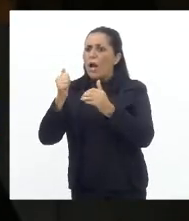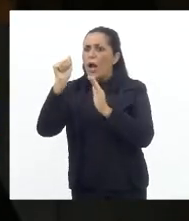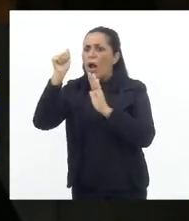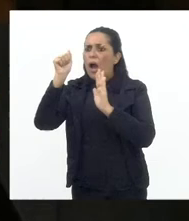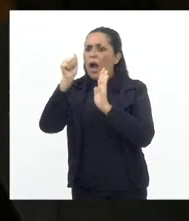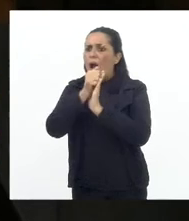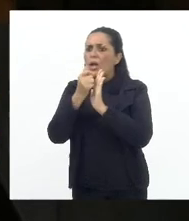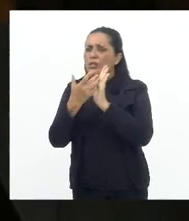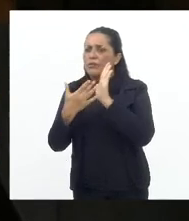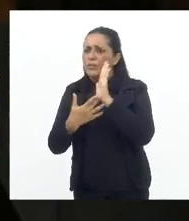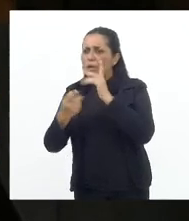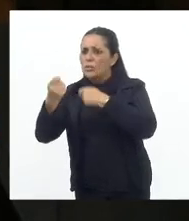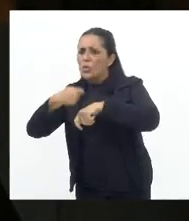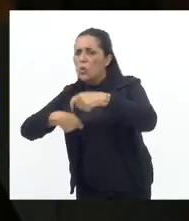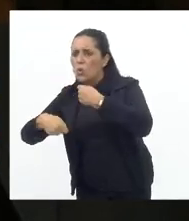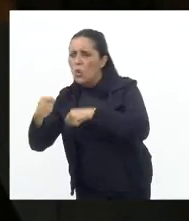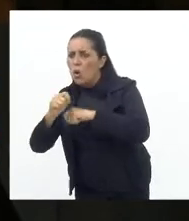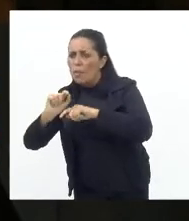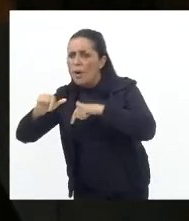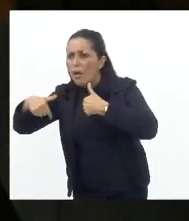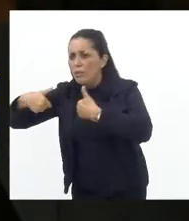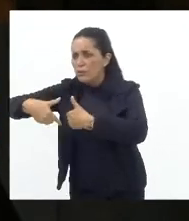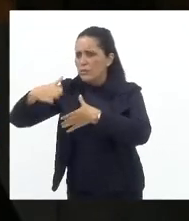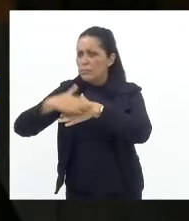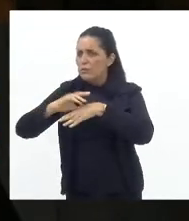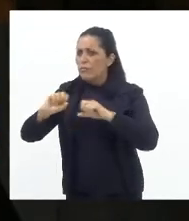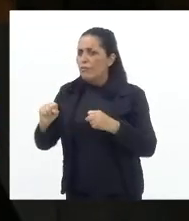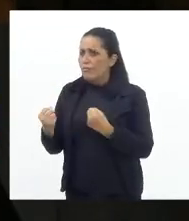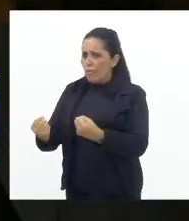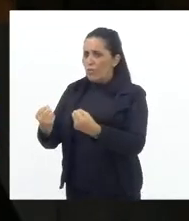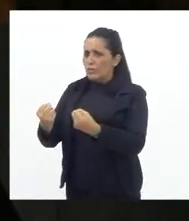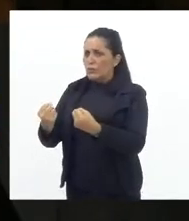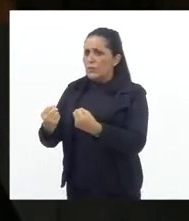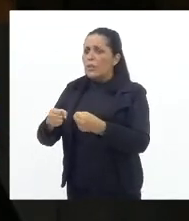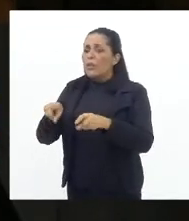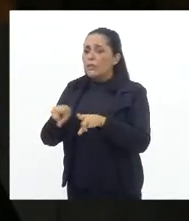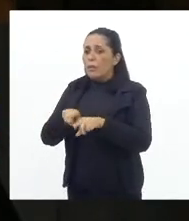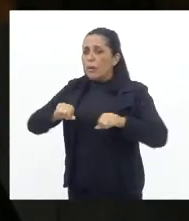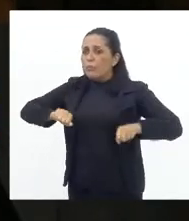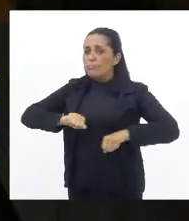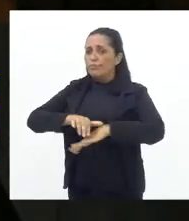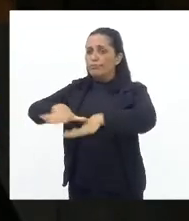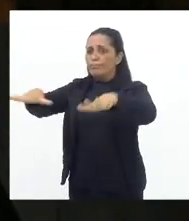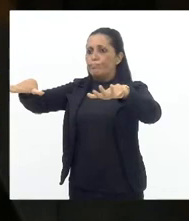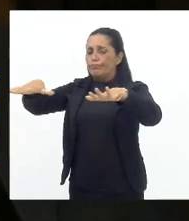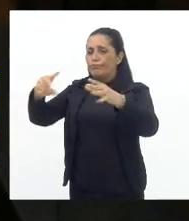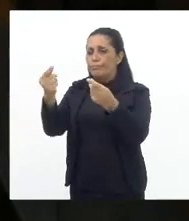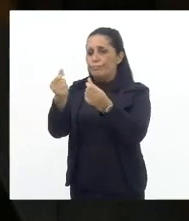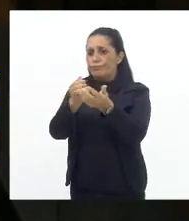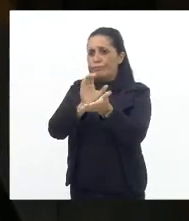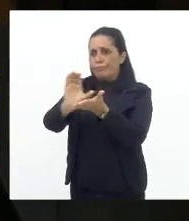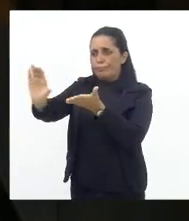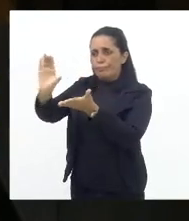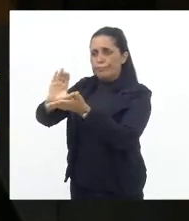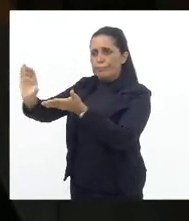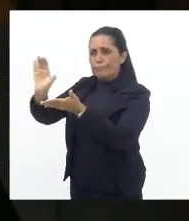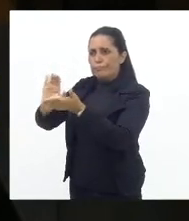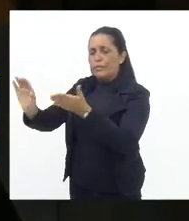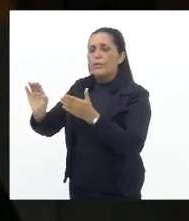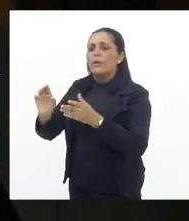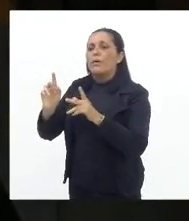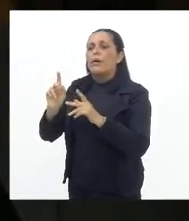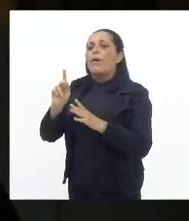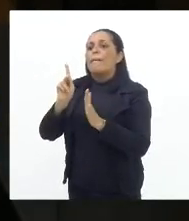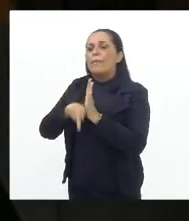algumas já são muito forte mas também que é para te ajudar e distribuo essas receitas através de projetos